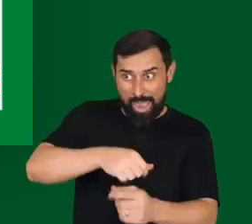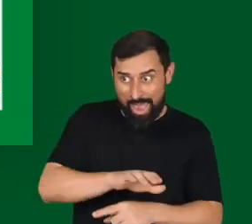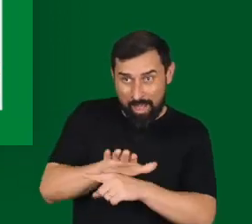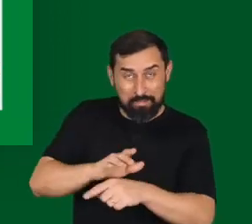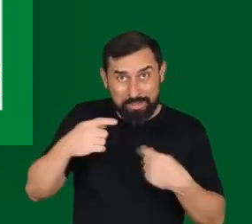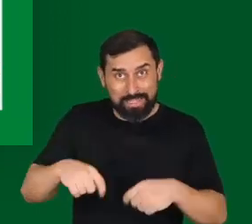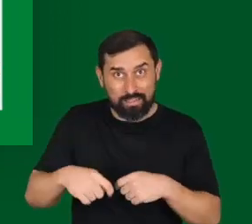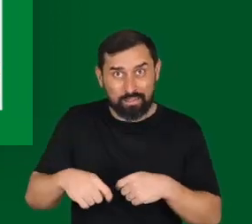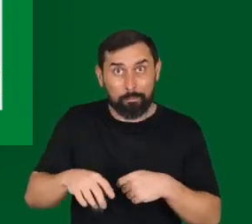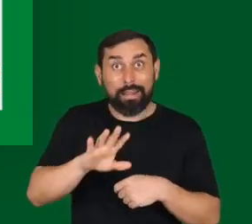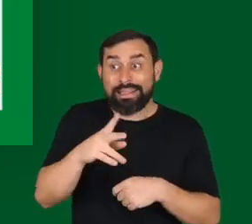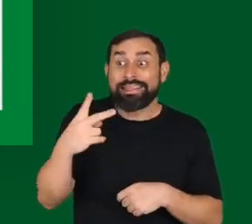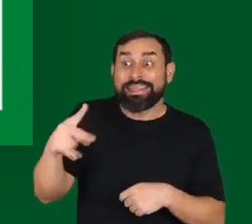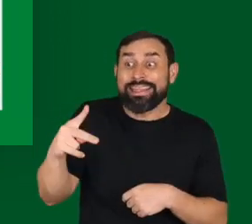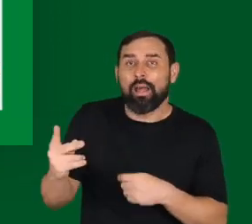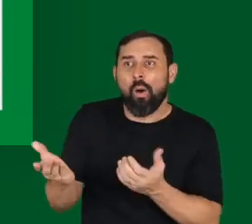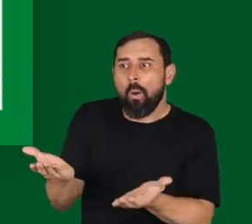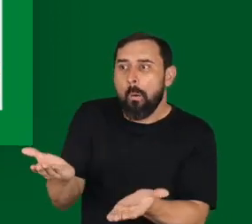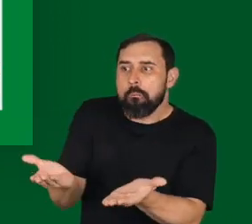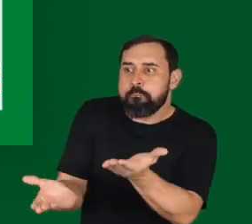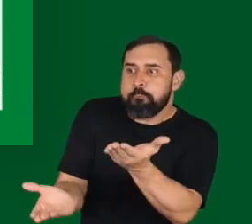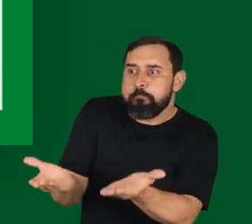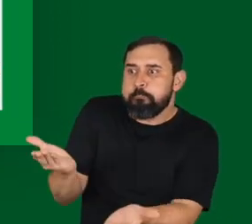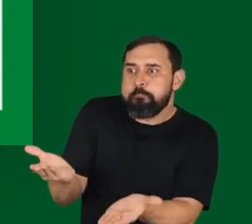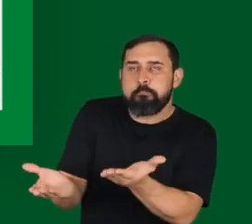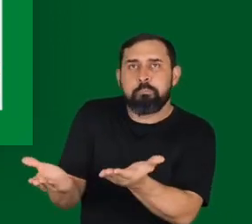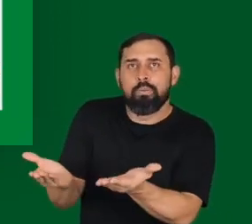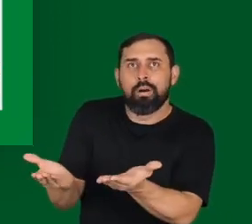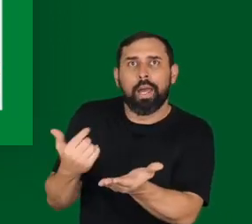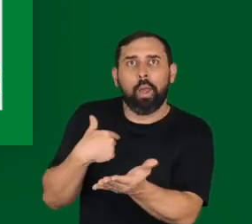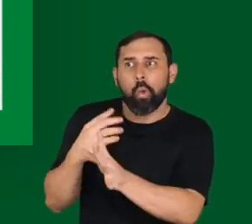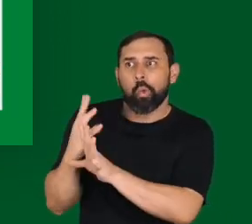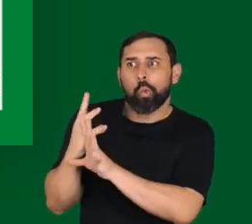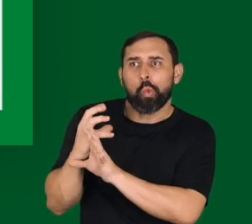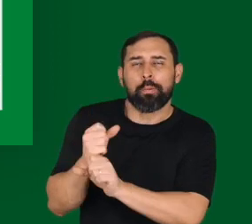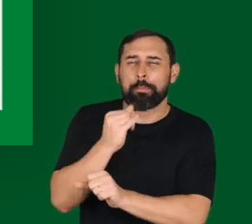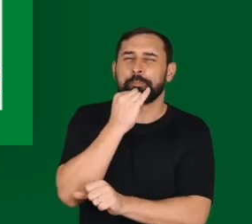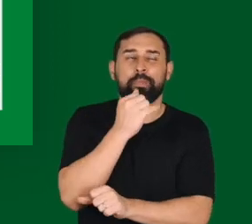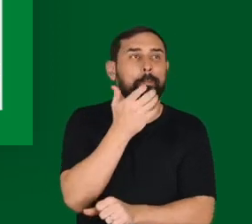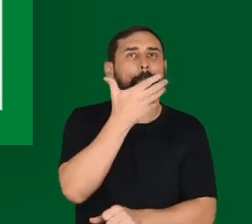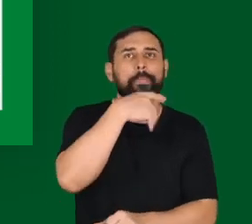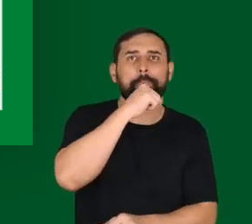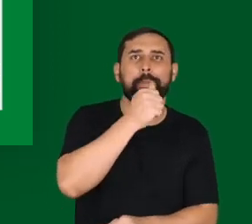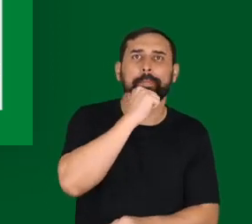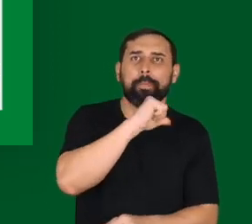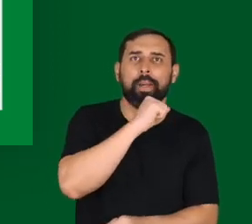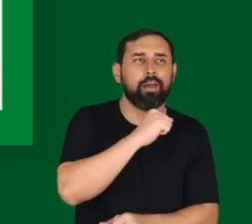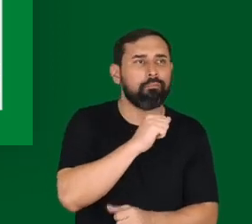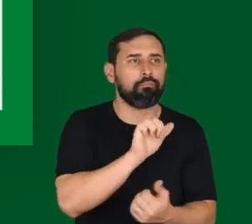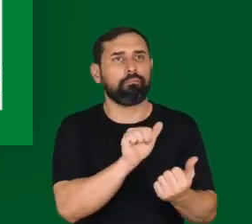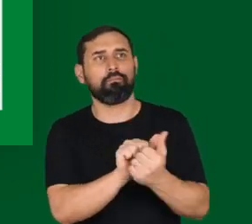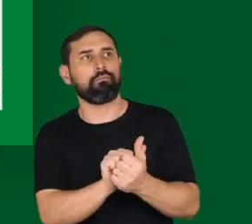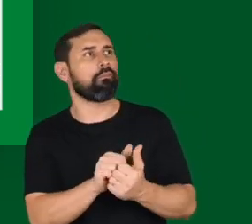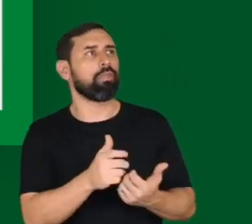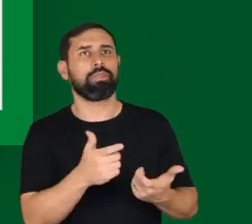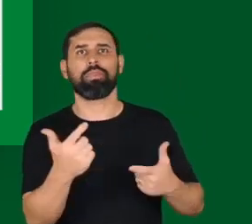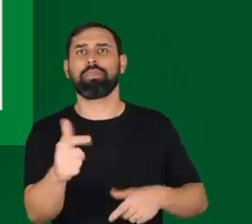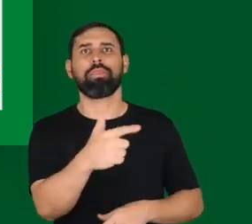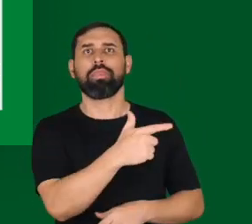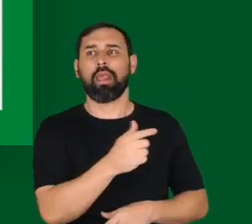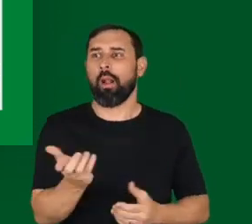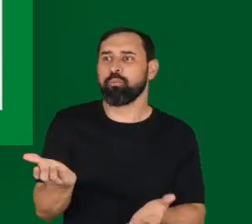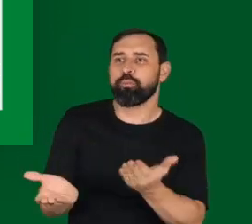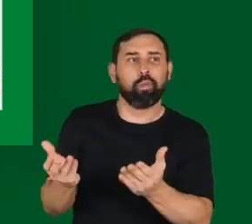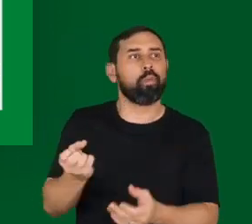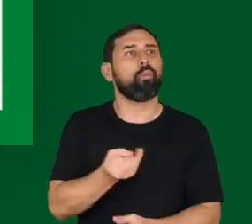uma expansão volêmica, né? Então, ela também tem que ser baseada no peso. Como que a gente calcula se eu não tenho um cuidador